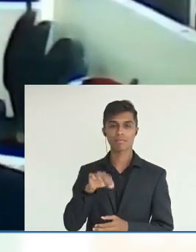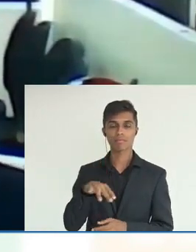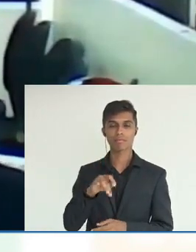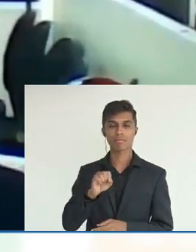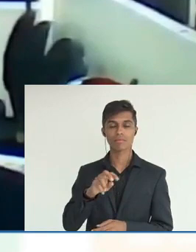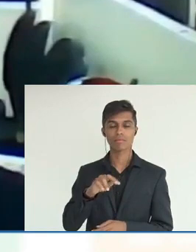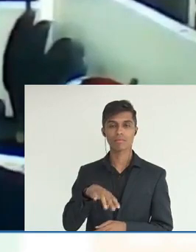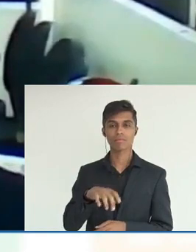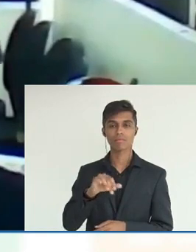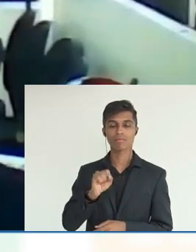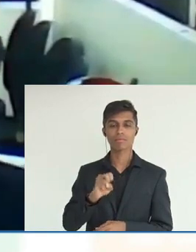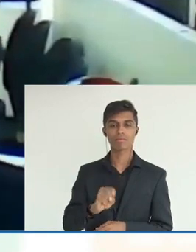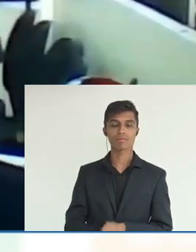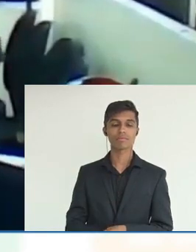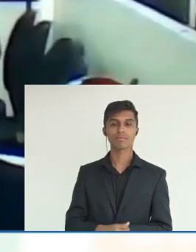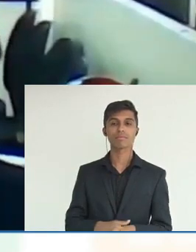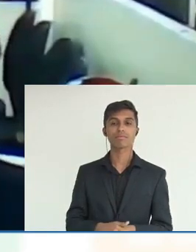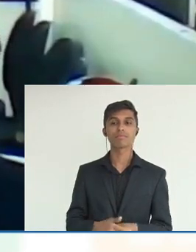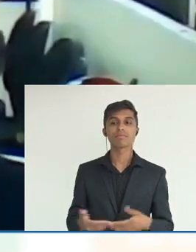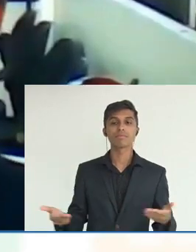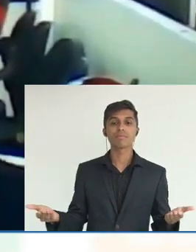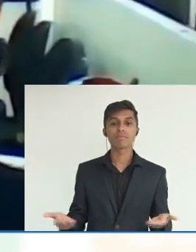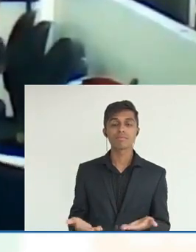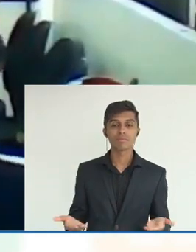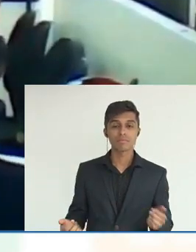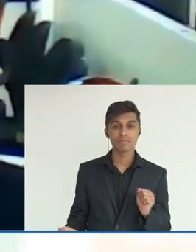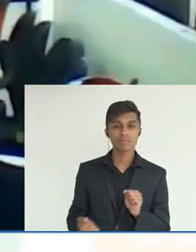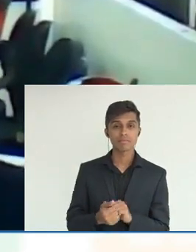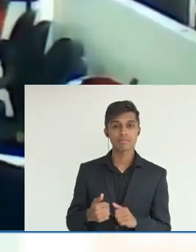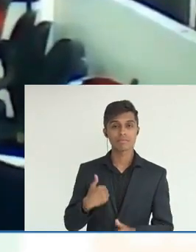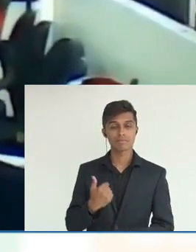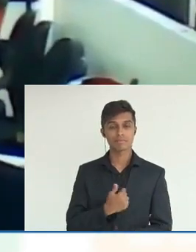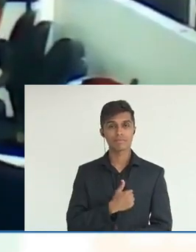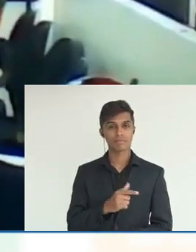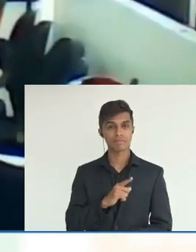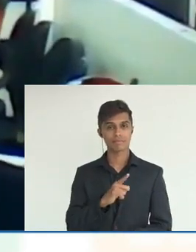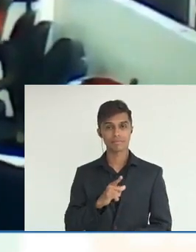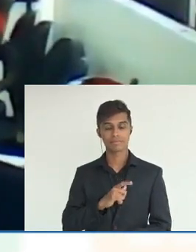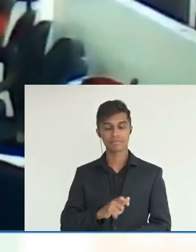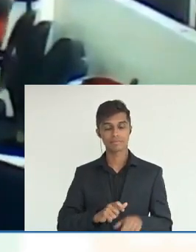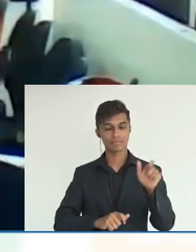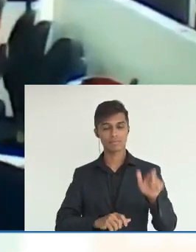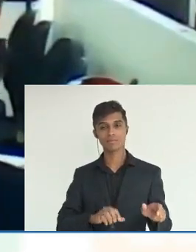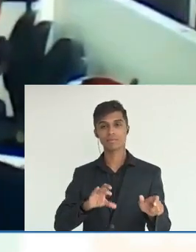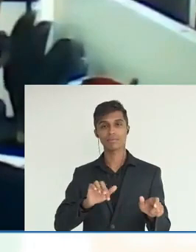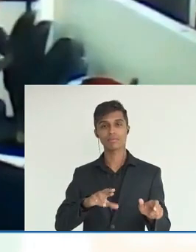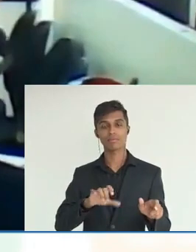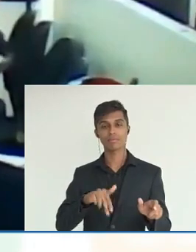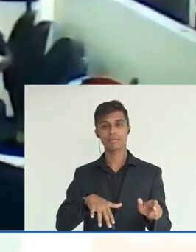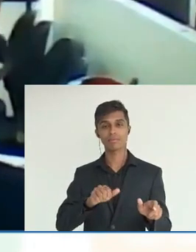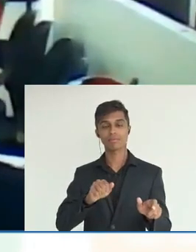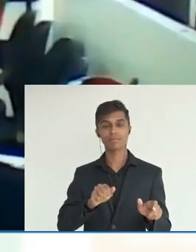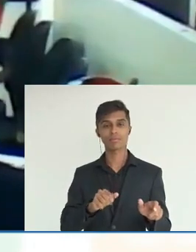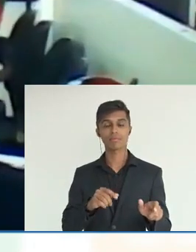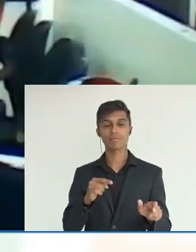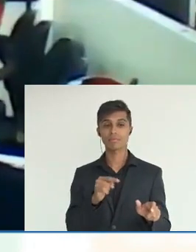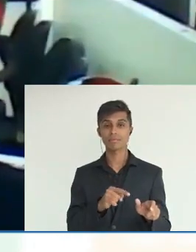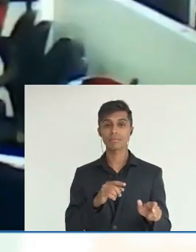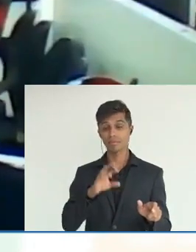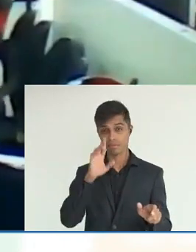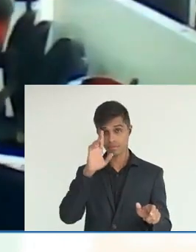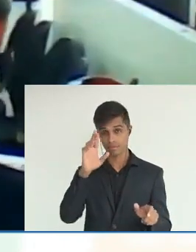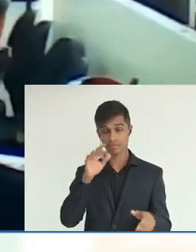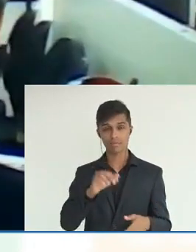Compõe aqui conosco hoje, né, a doutora Carolina Dizioli, né, a doutora Carolina,